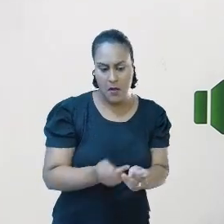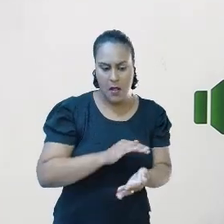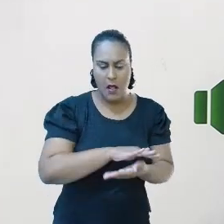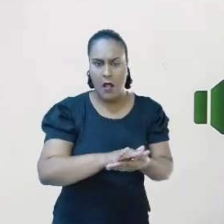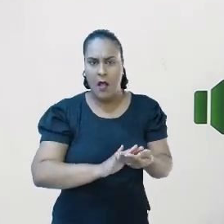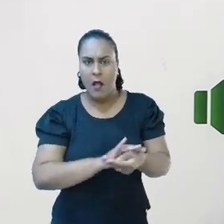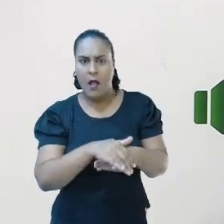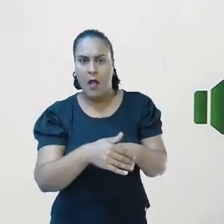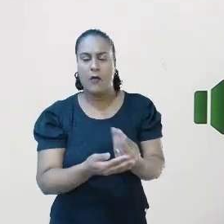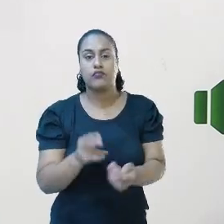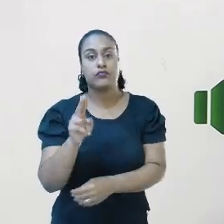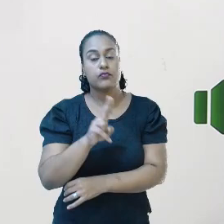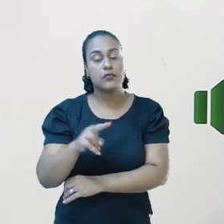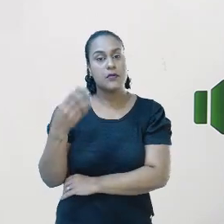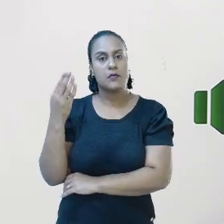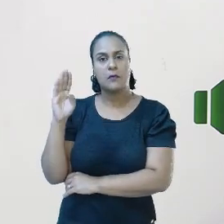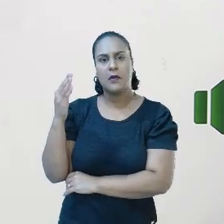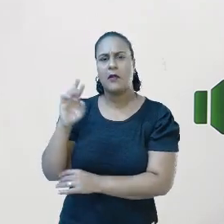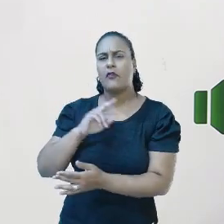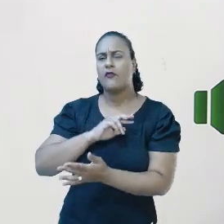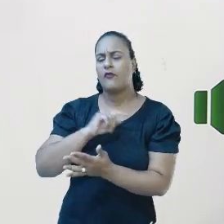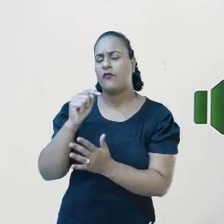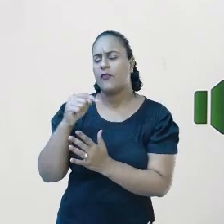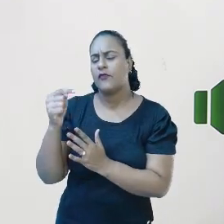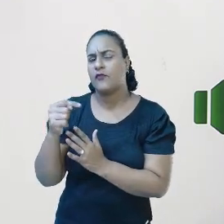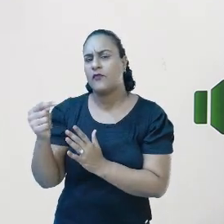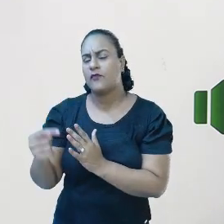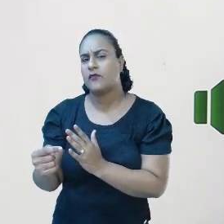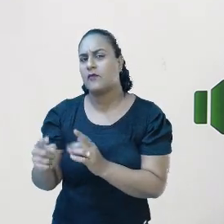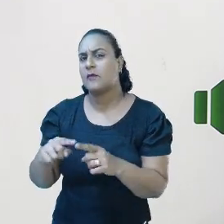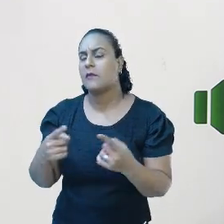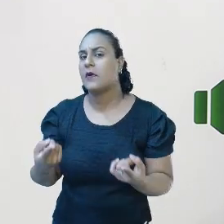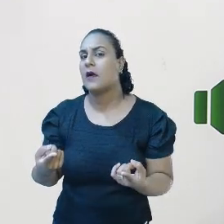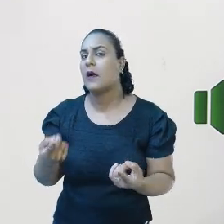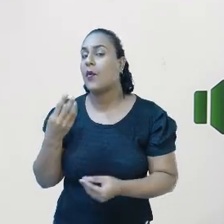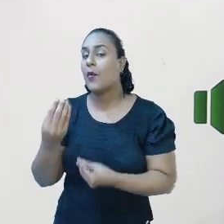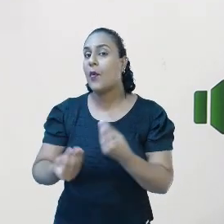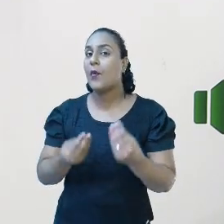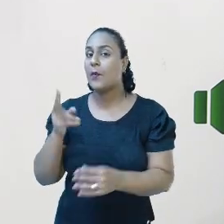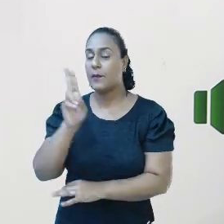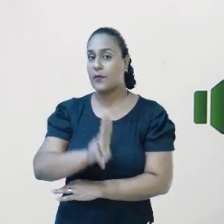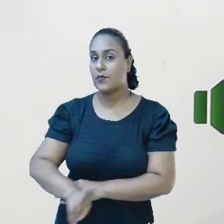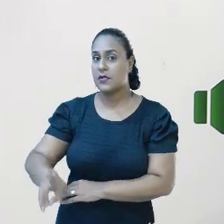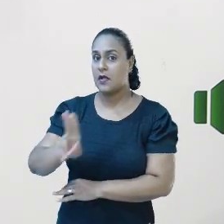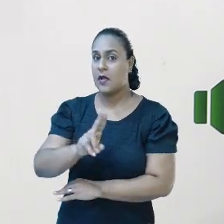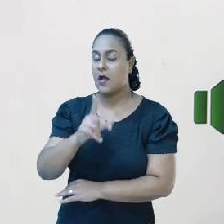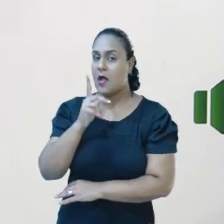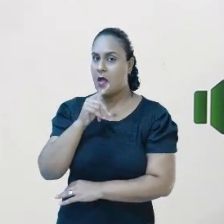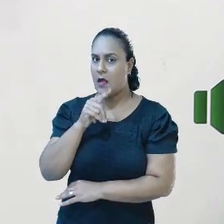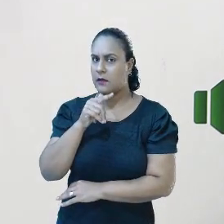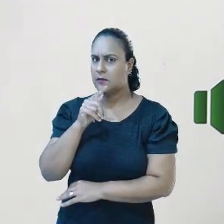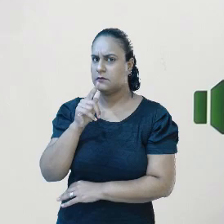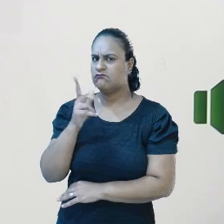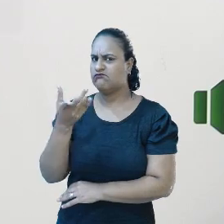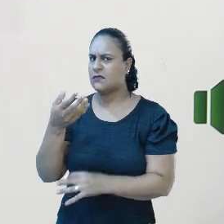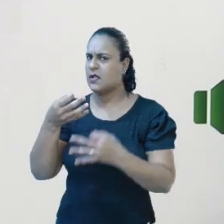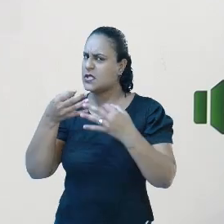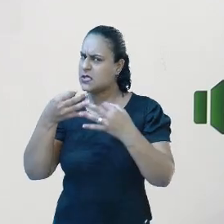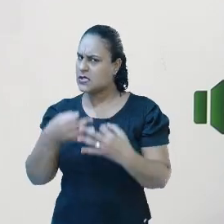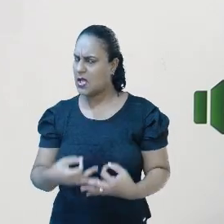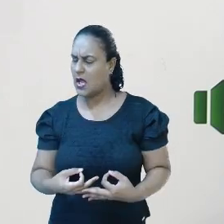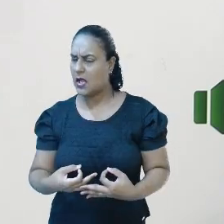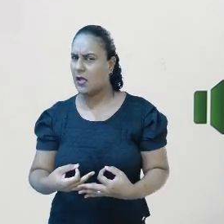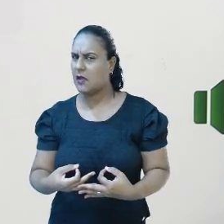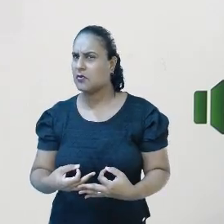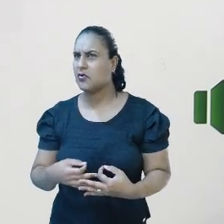vai. Mas como é que nós estamos utilizando essa água? Será que nós estamos utilizando de maneira correta? Será que